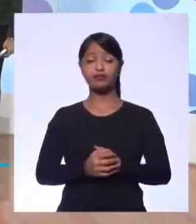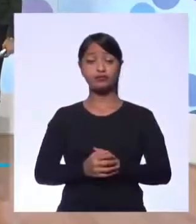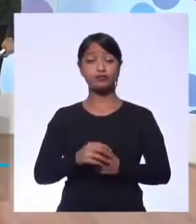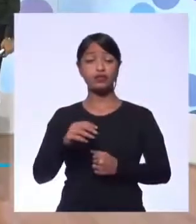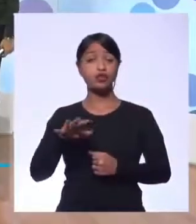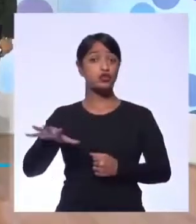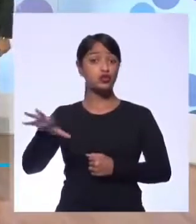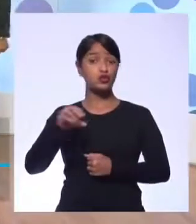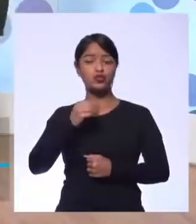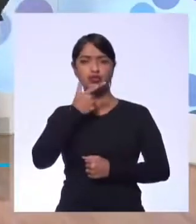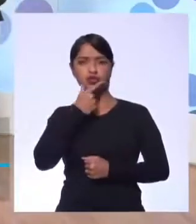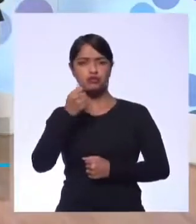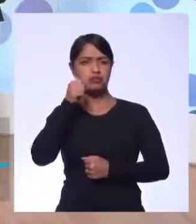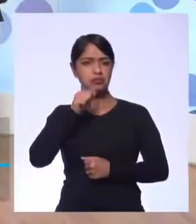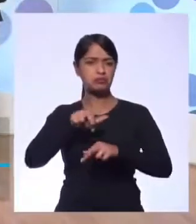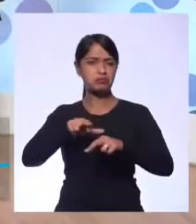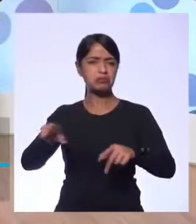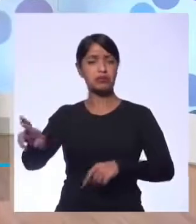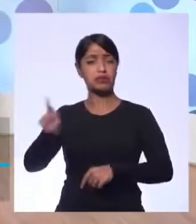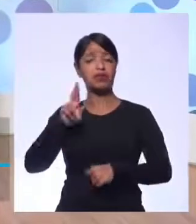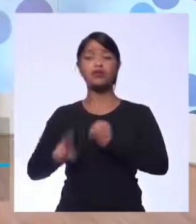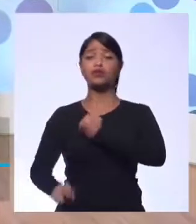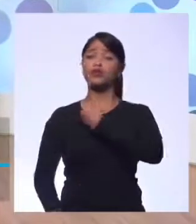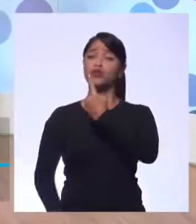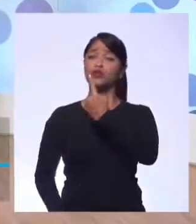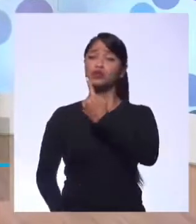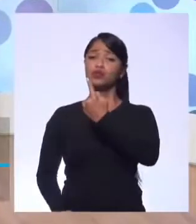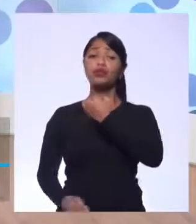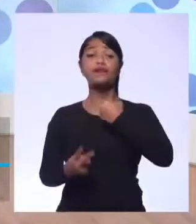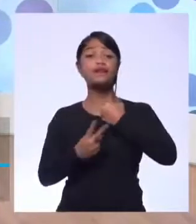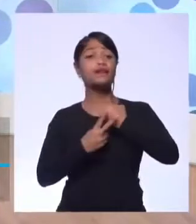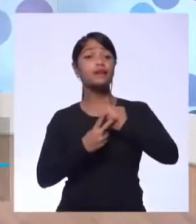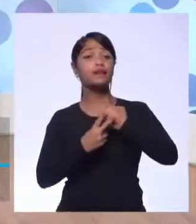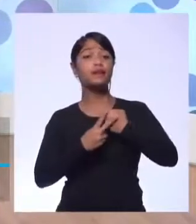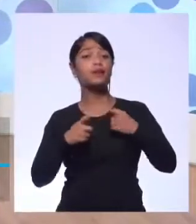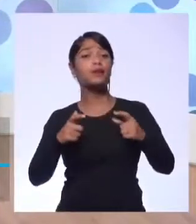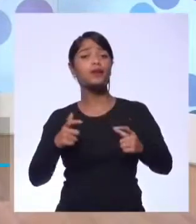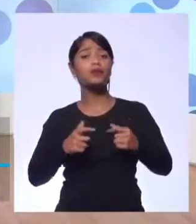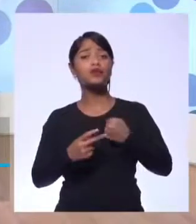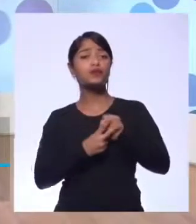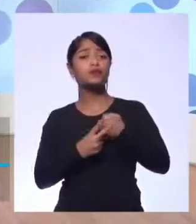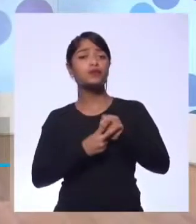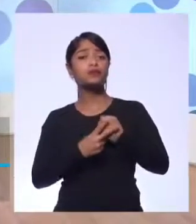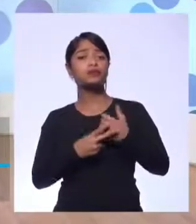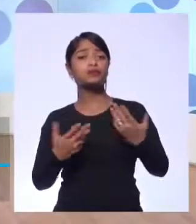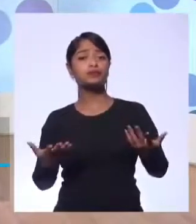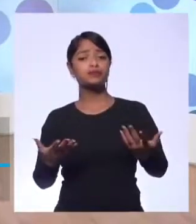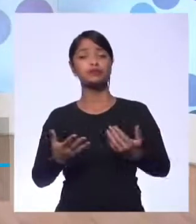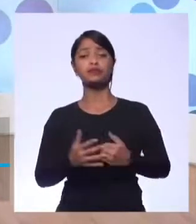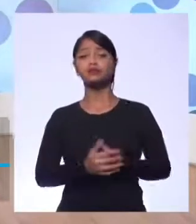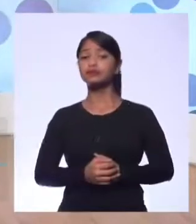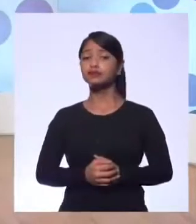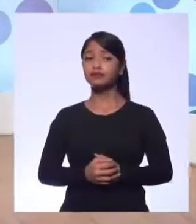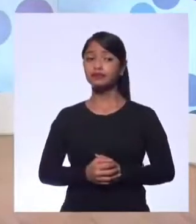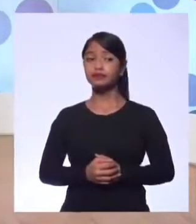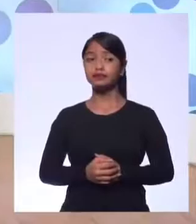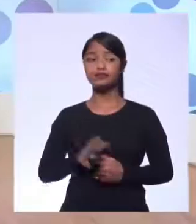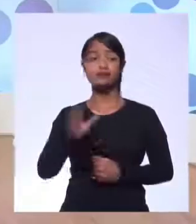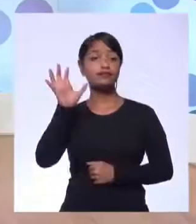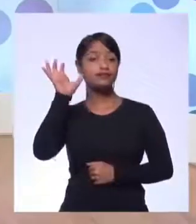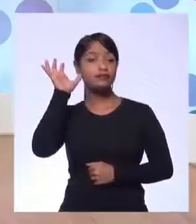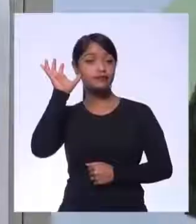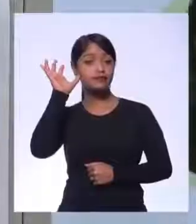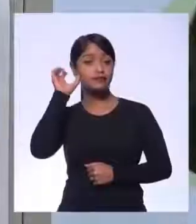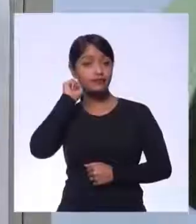1. Brenda, 1. Miguel, Ótimo. 1. Onde está o verbo? Onde está o verbo? Qual é o verbo aí? Até que Olha que está na lousa.